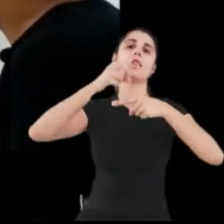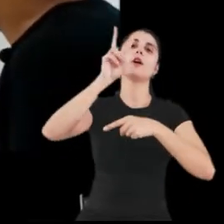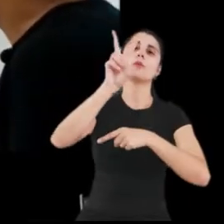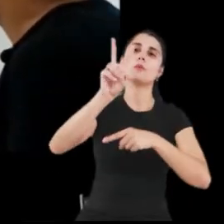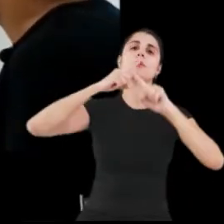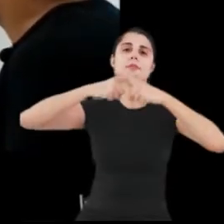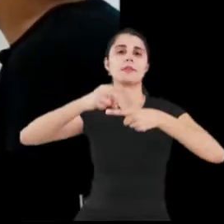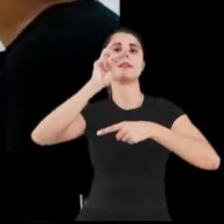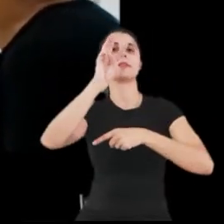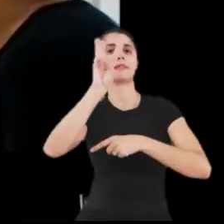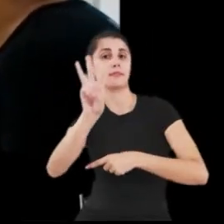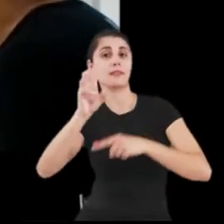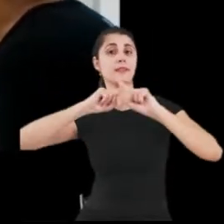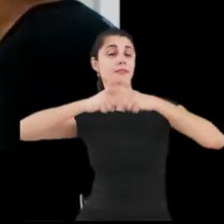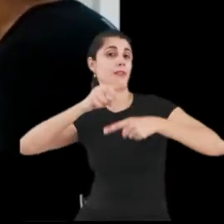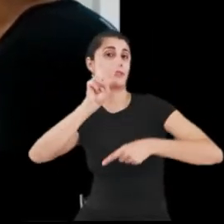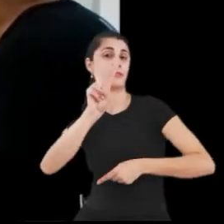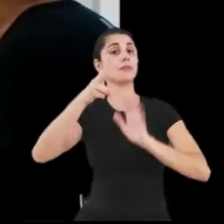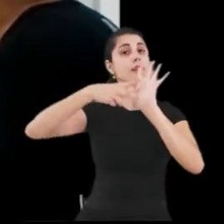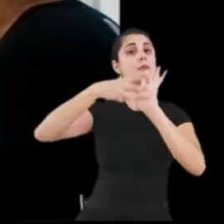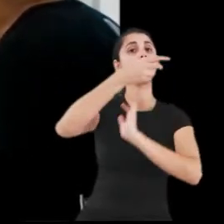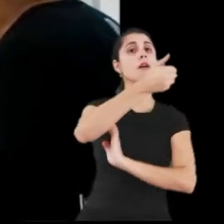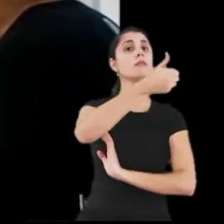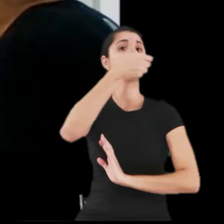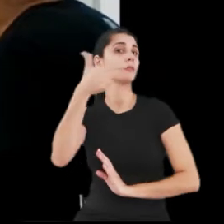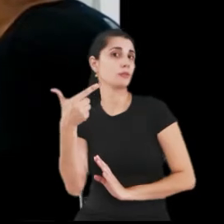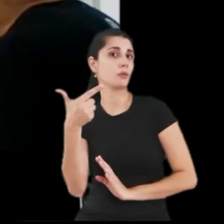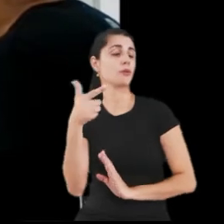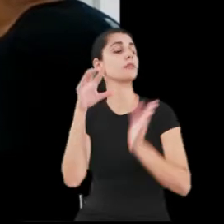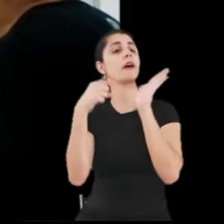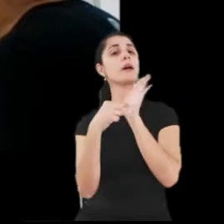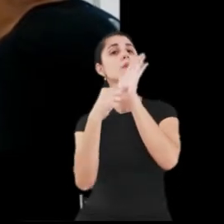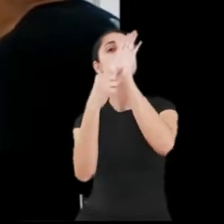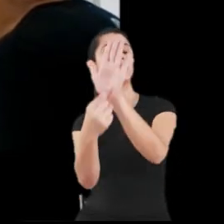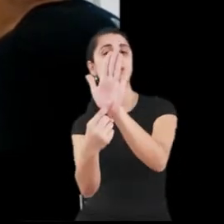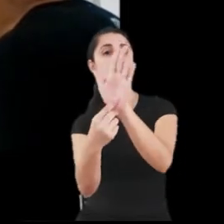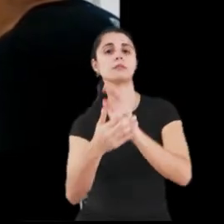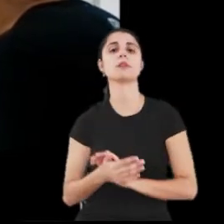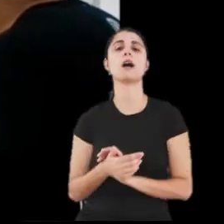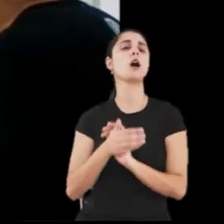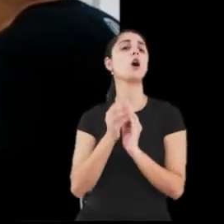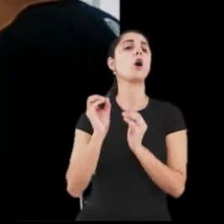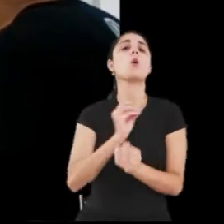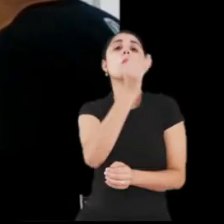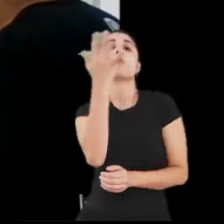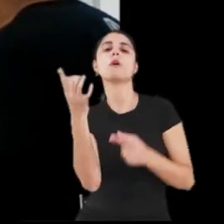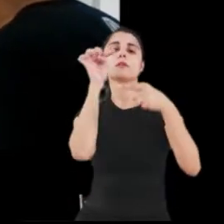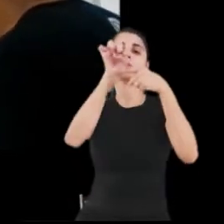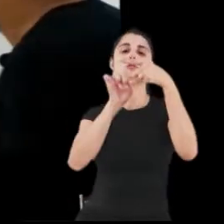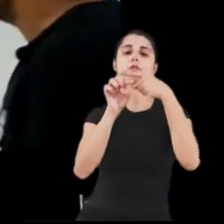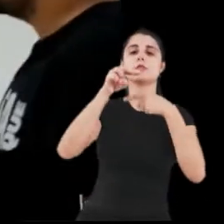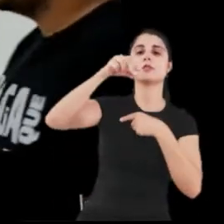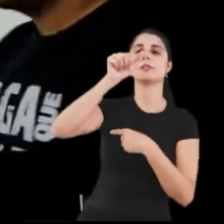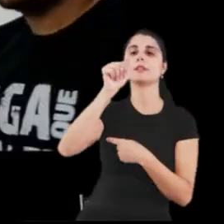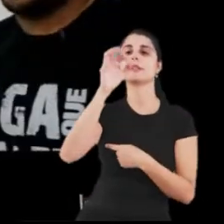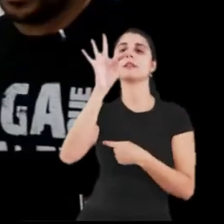3 vezes 2, que no caso dá 12, nos dará os divisores